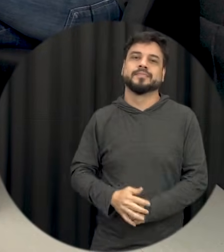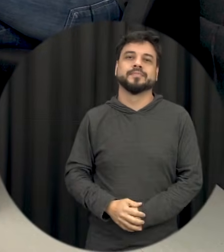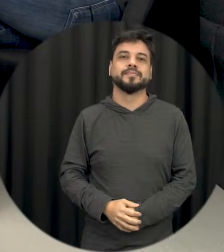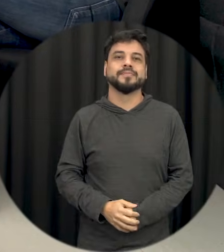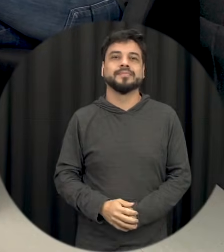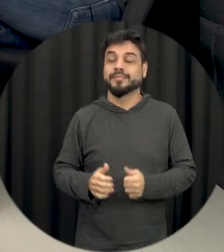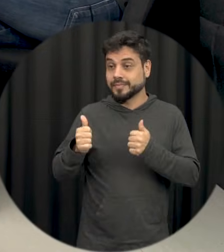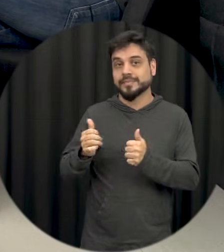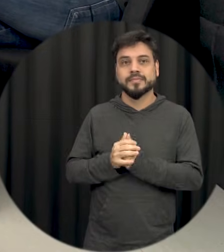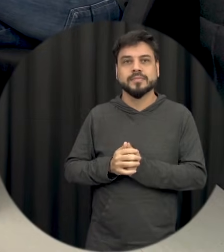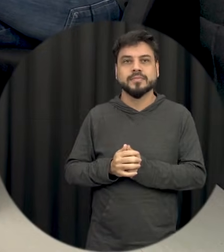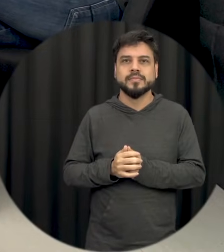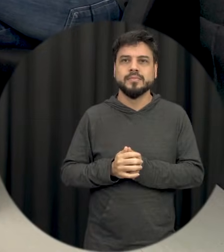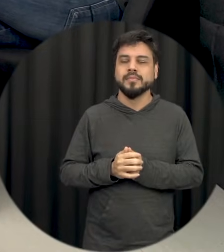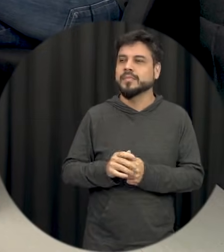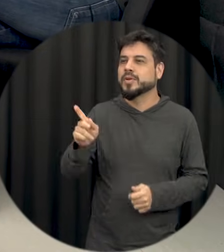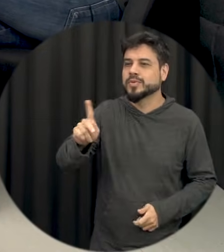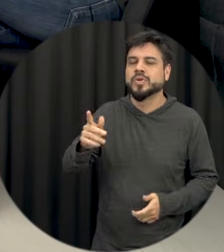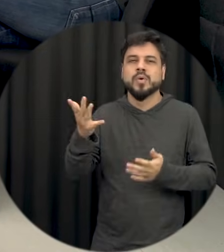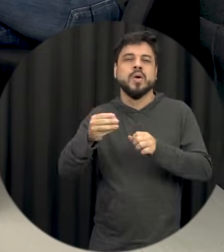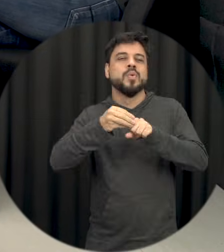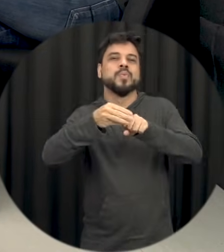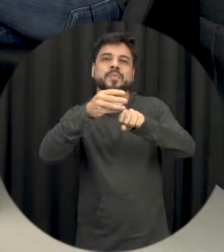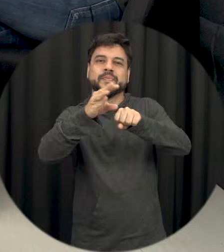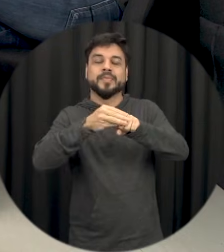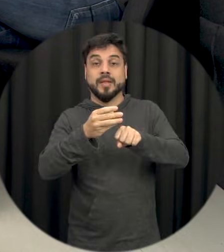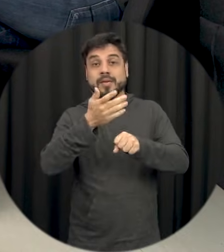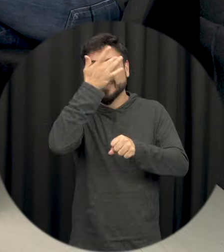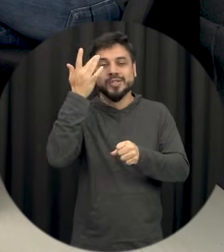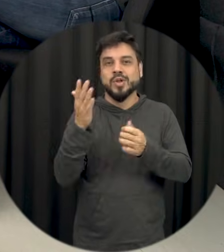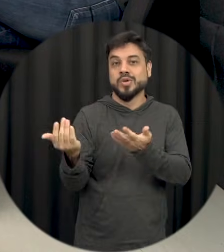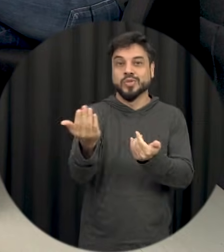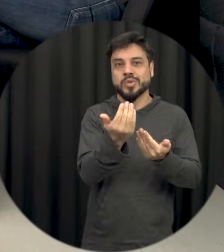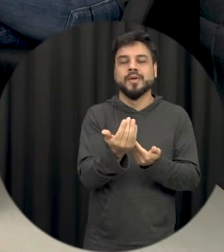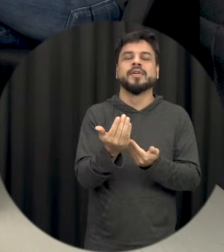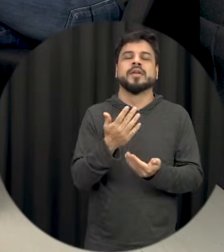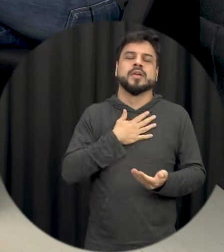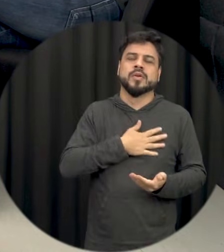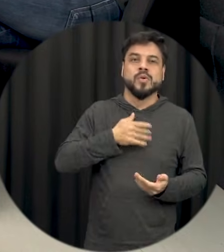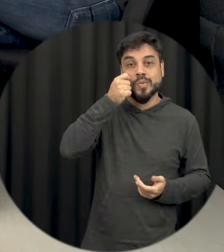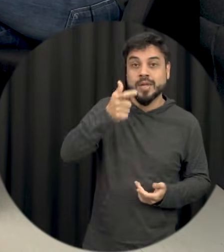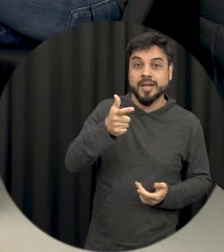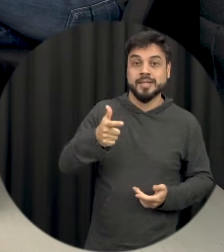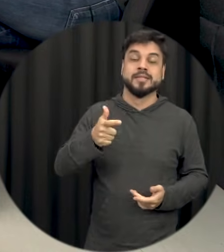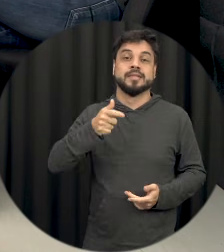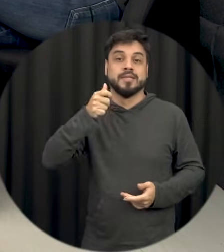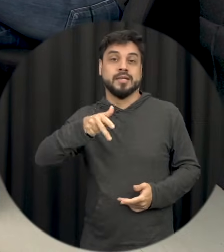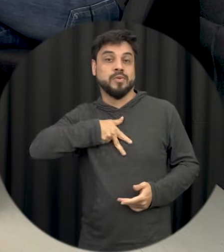Professor, que recado que você deixa aí para os mais jovens que se interessam aí ou por antropologia ou por letras?